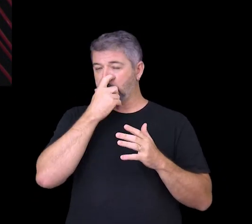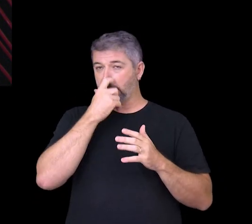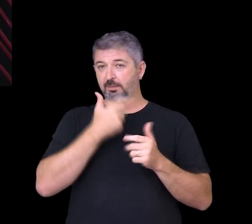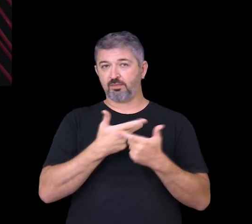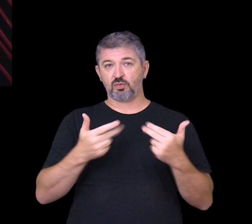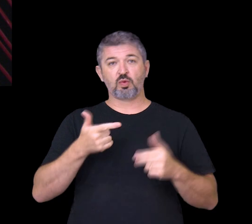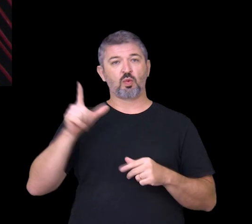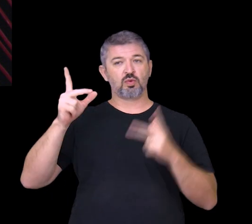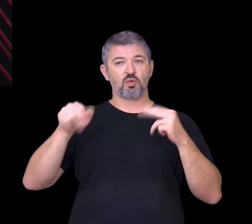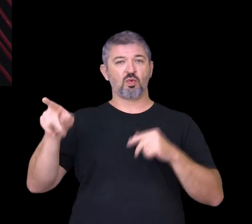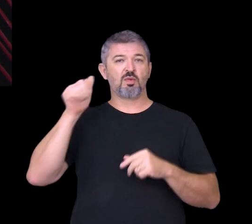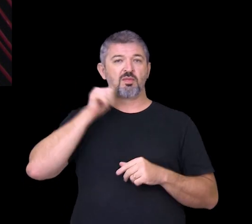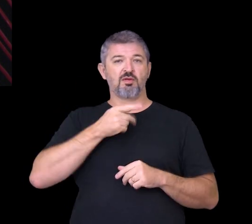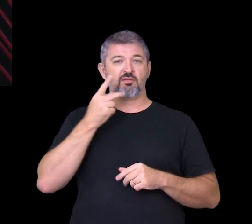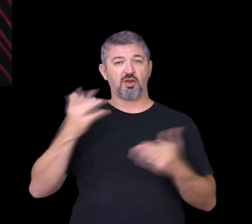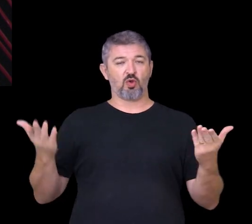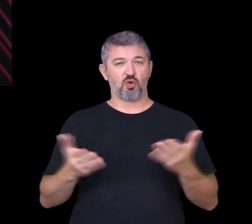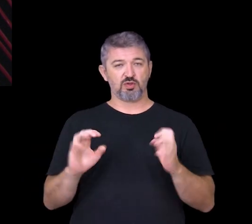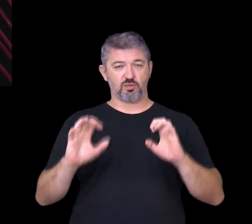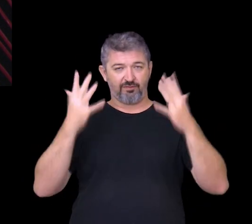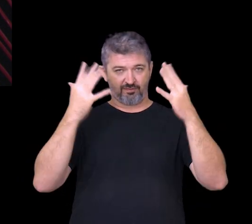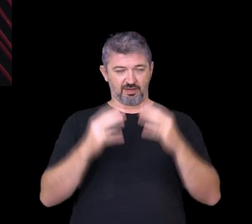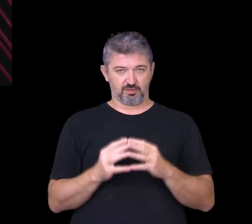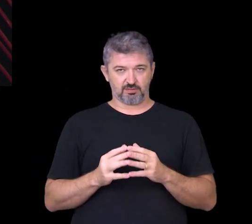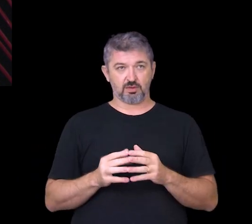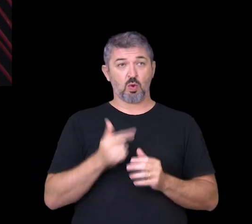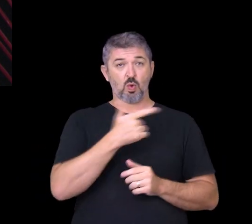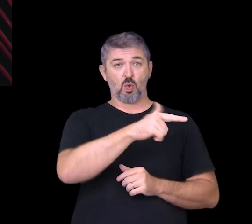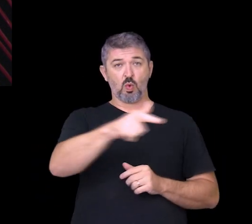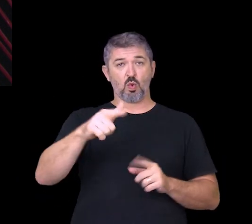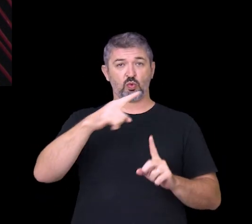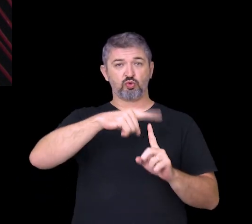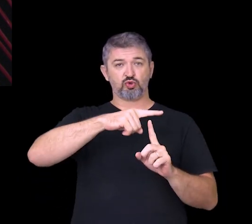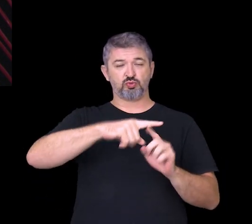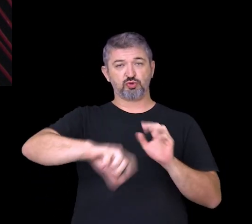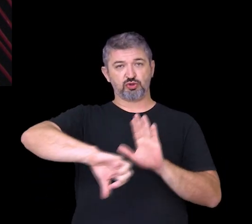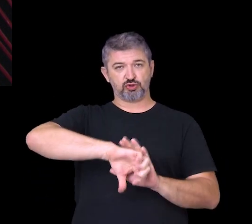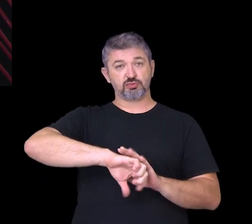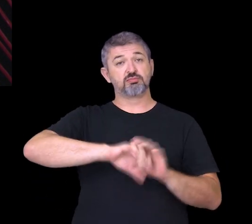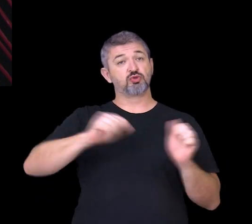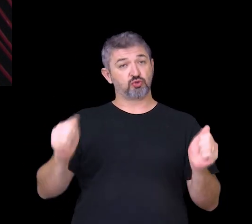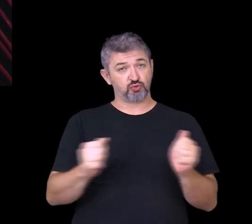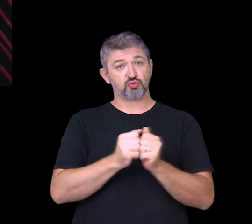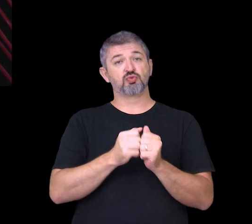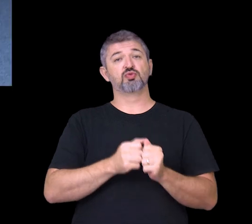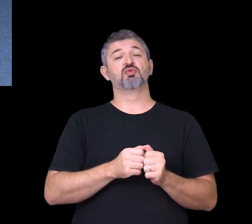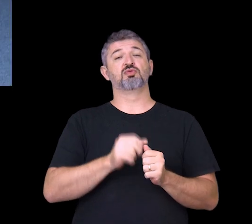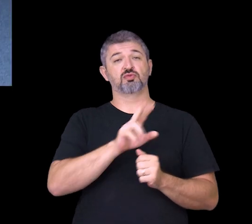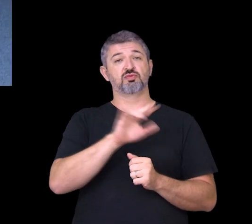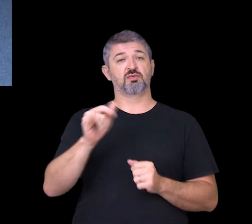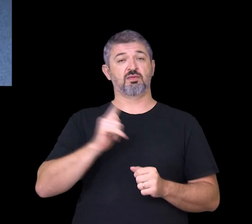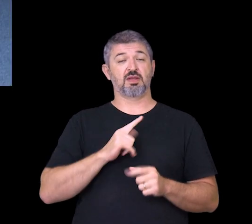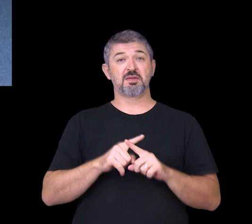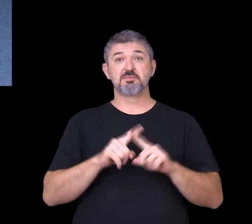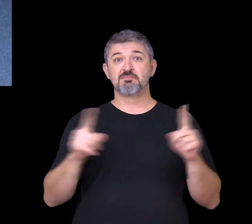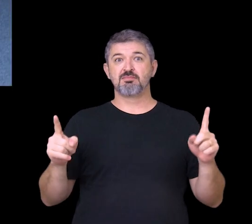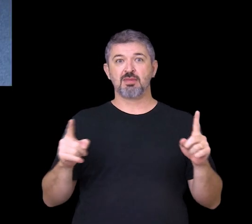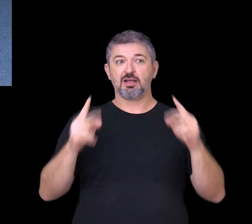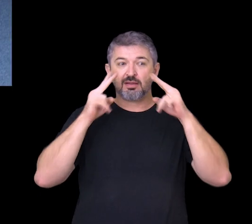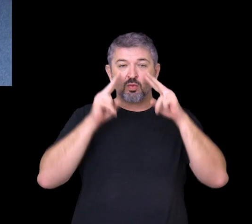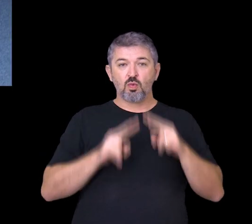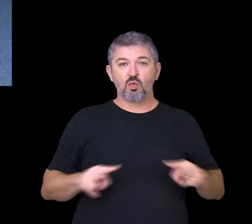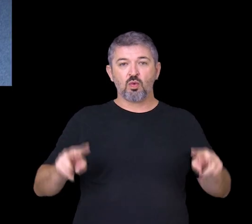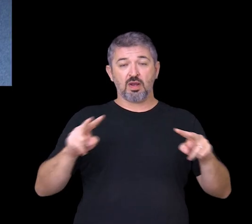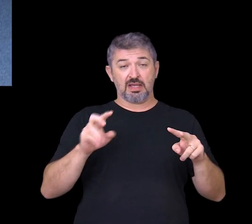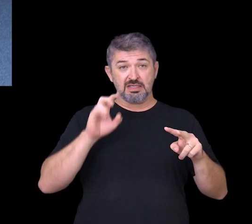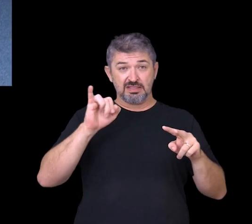contra outra questão que até a deputada mencionou hoje no evento. Outros crimes vão ser tratados conjuntamente, mas nós temos que ter o olhar